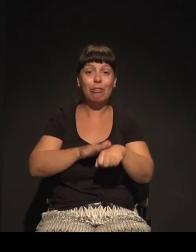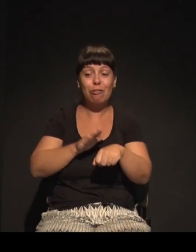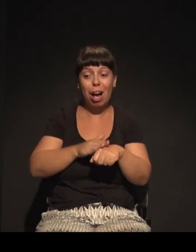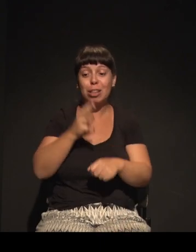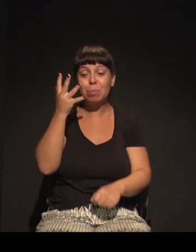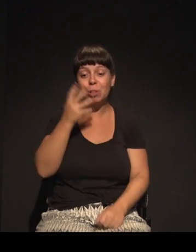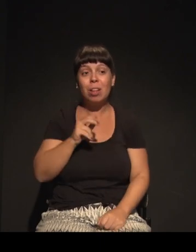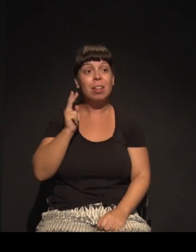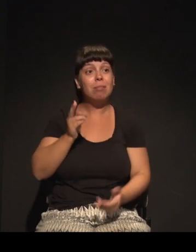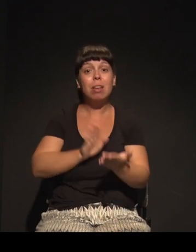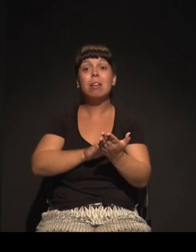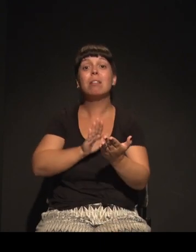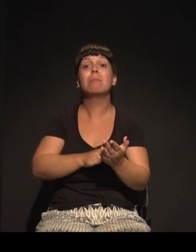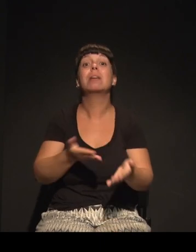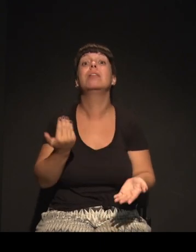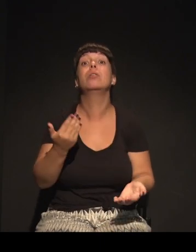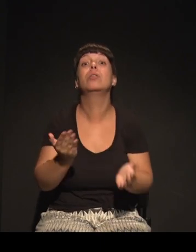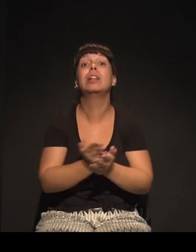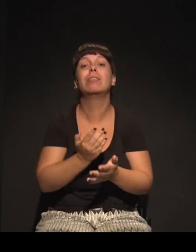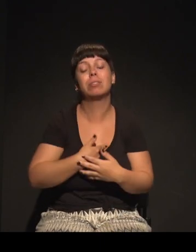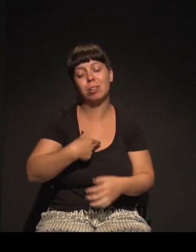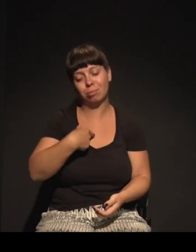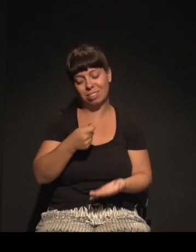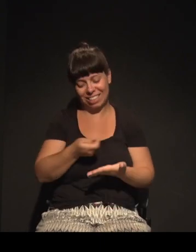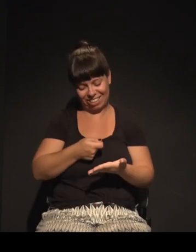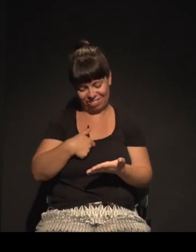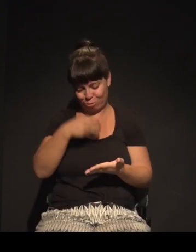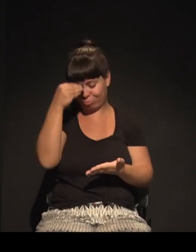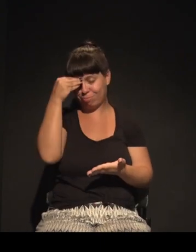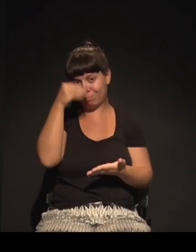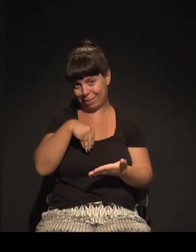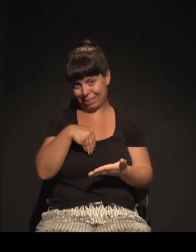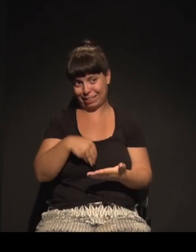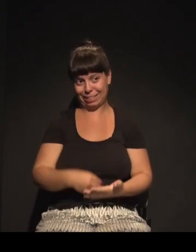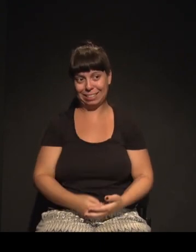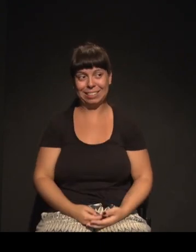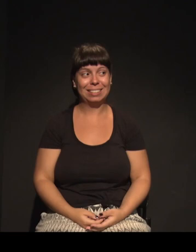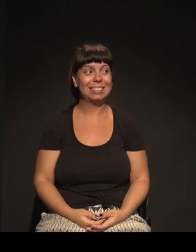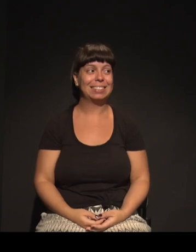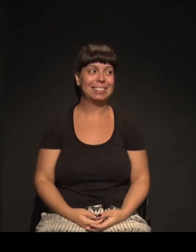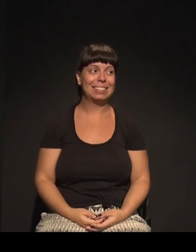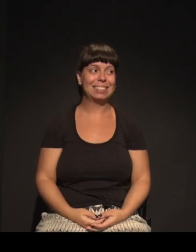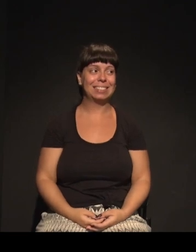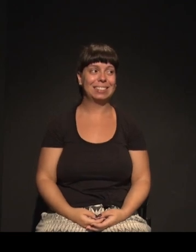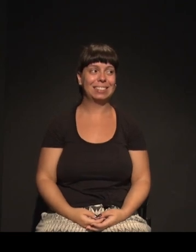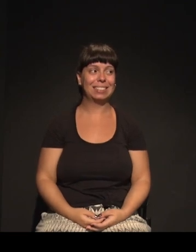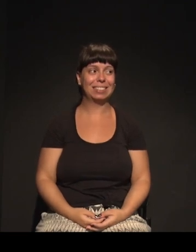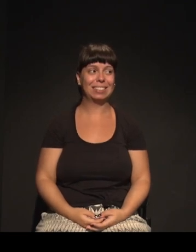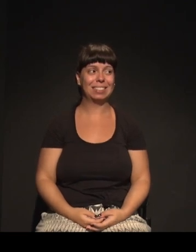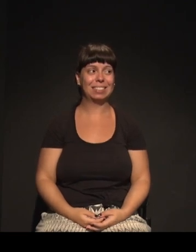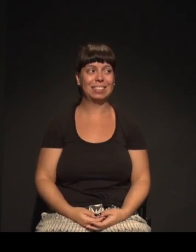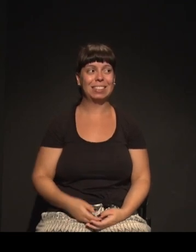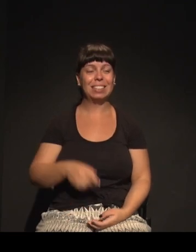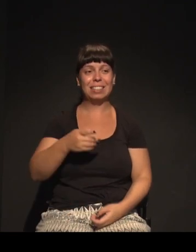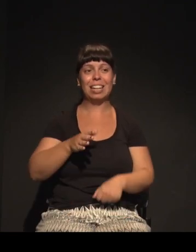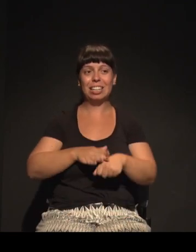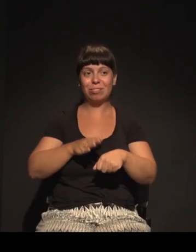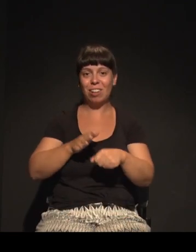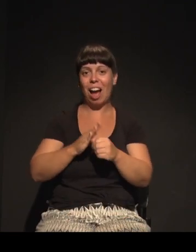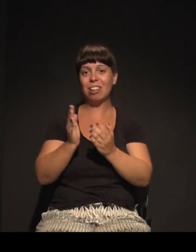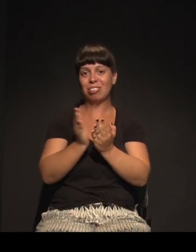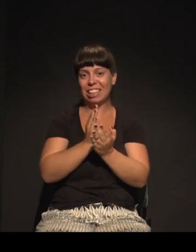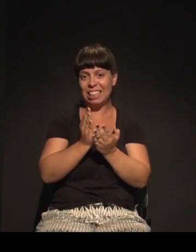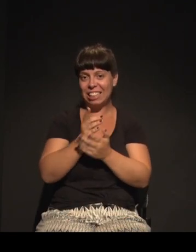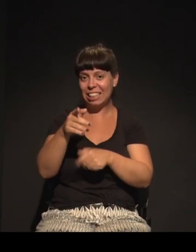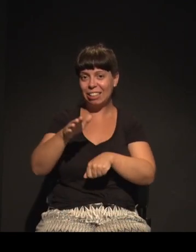cobra cadê os seus livros tenho preguiça de escrever então eu acho muito bonita coisa que ele faz os livros que ele